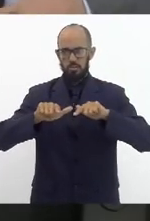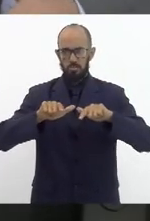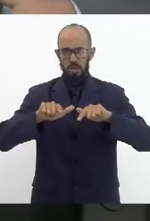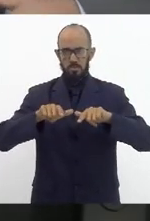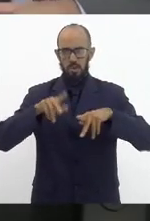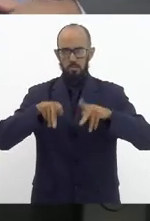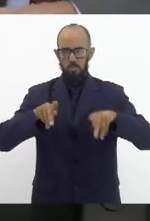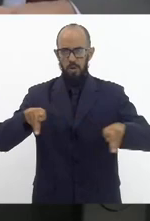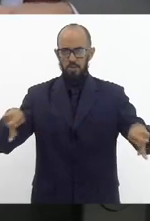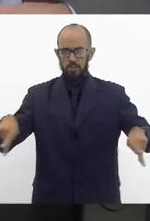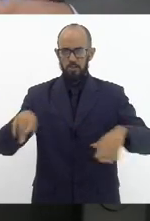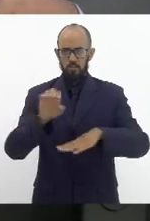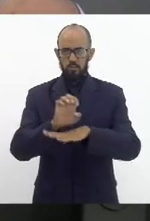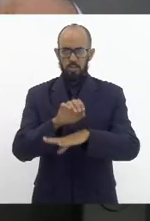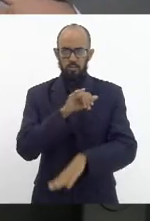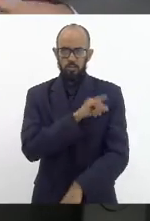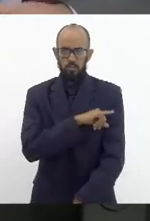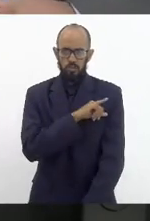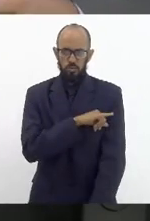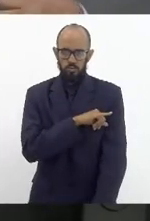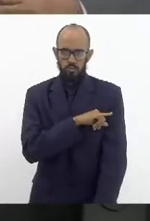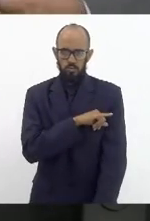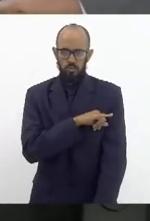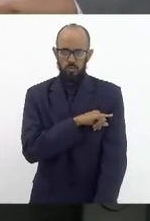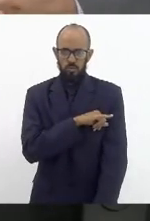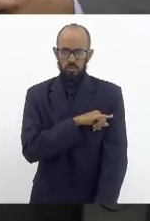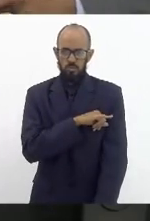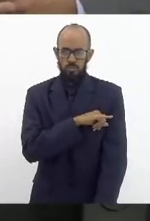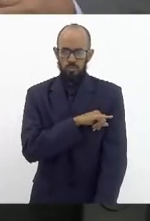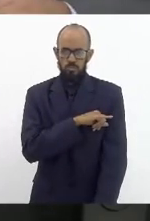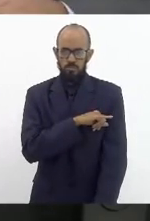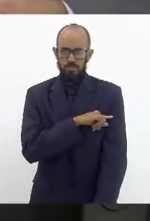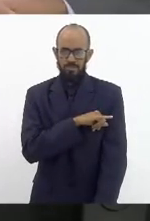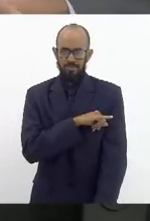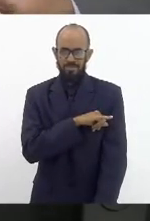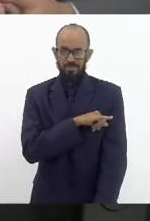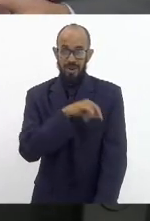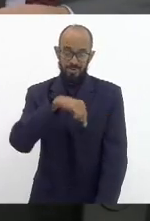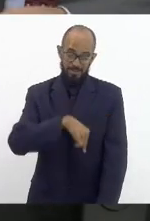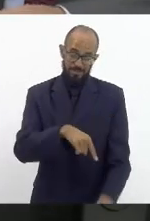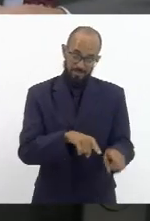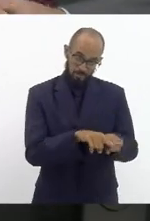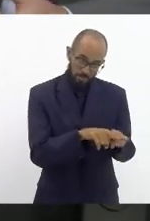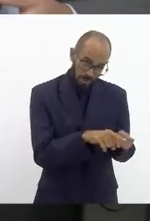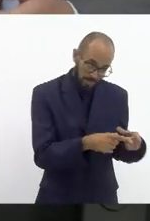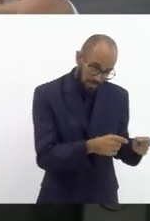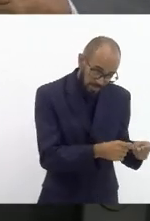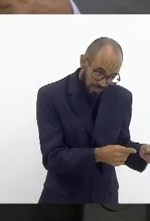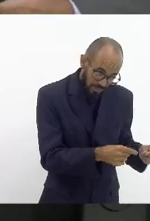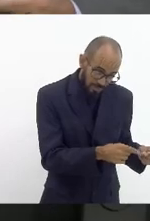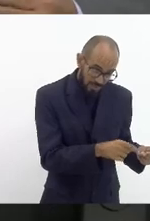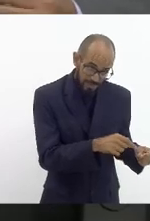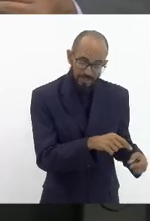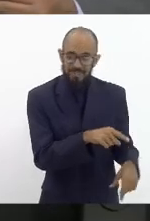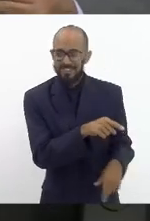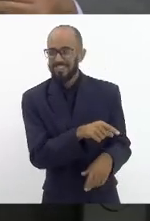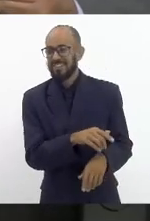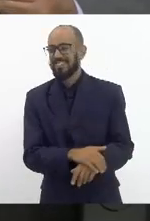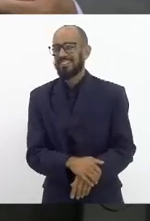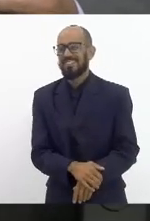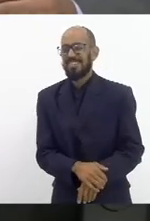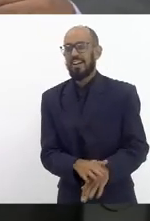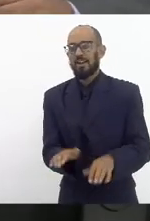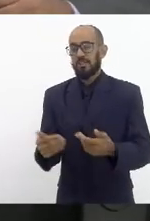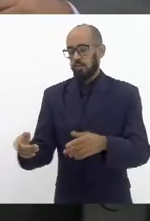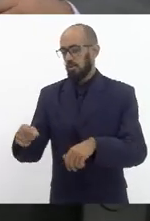Rio de Janeiro, que a gente possa garantir, como nós fizemos... Aqui em Brasília, né? Como nós fizemos, no momento onde veio